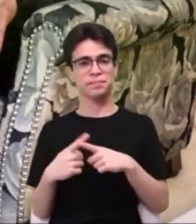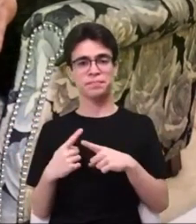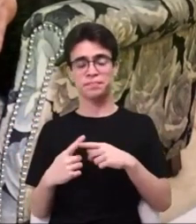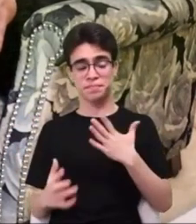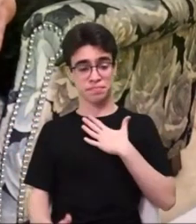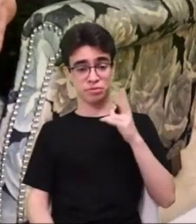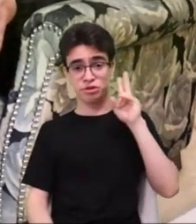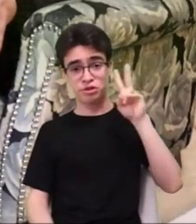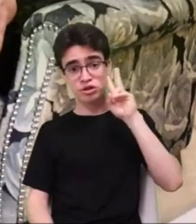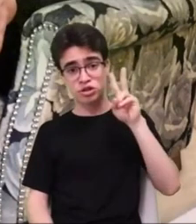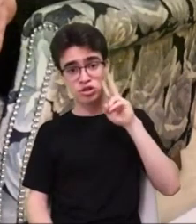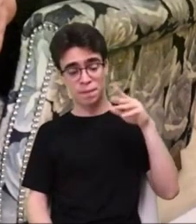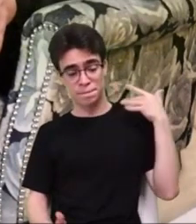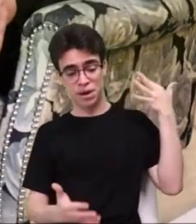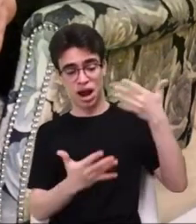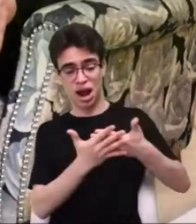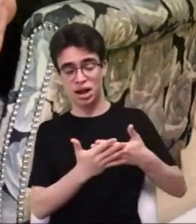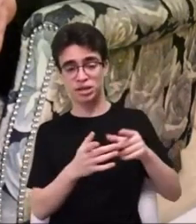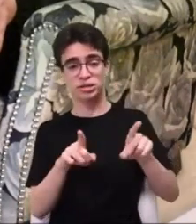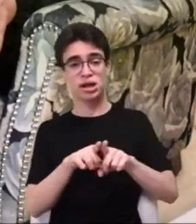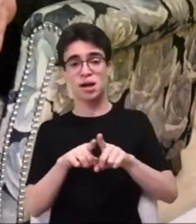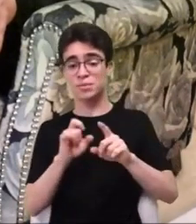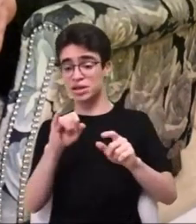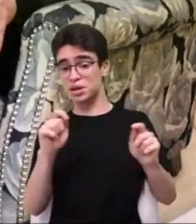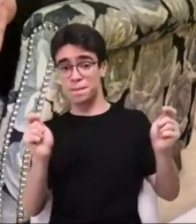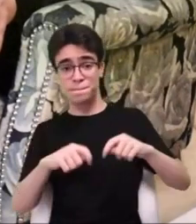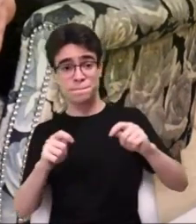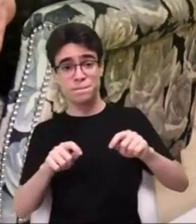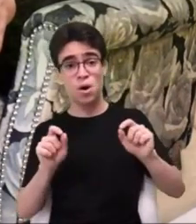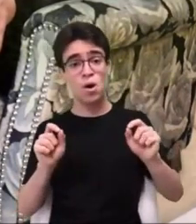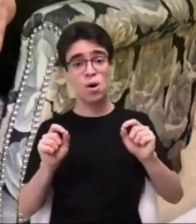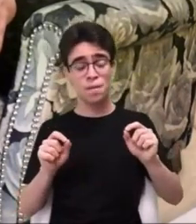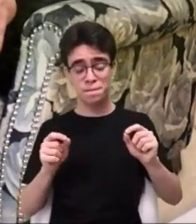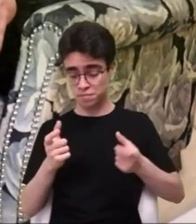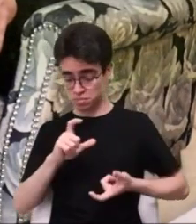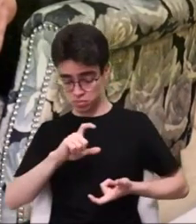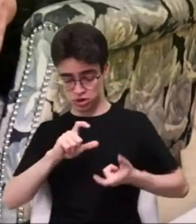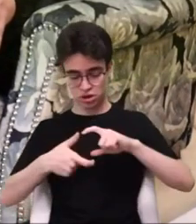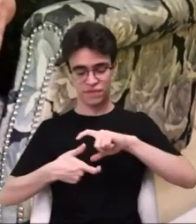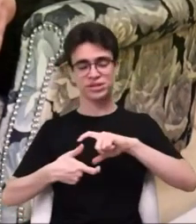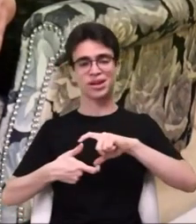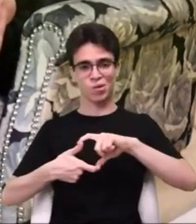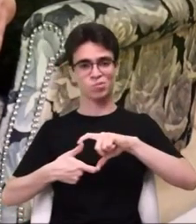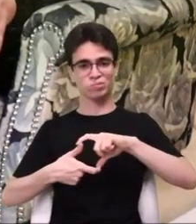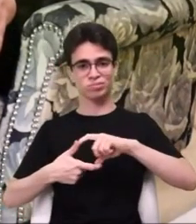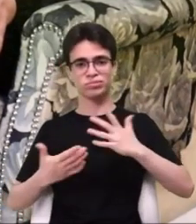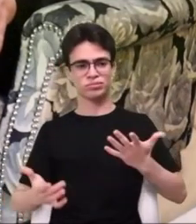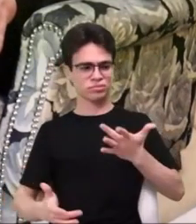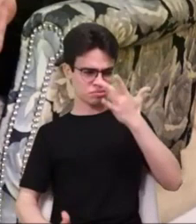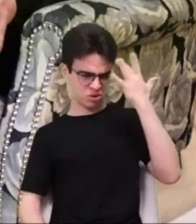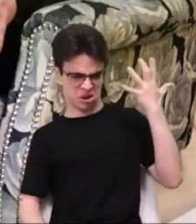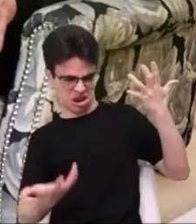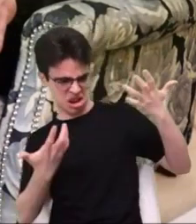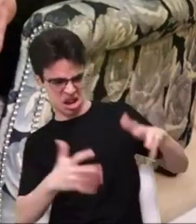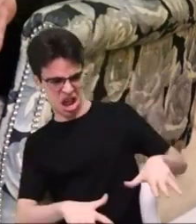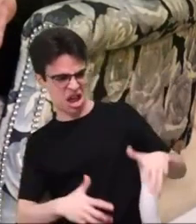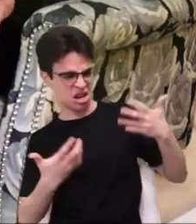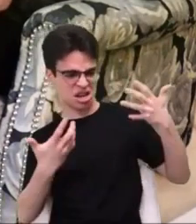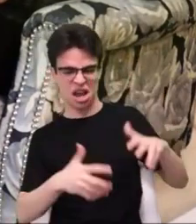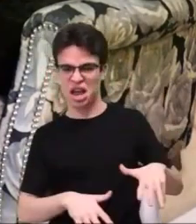da minha história, do que eu vivi e da possibilidade de ressignificação de vida. E eles não queriam que eu